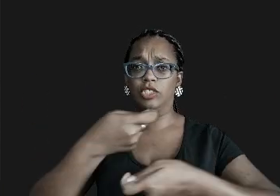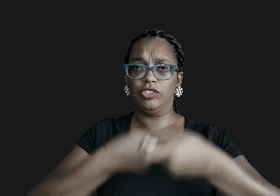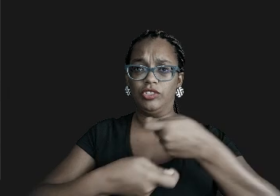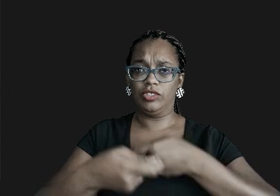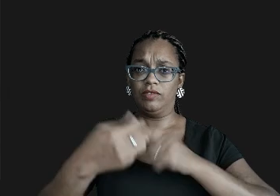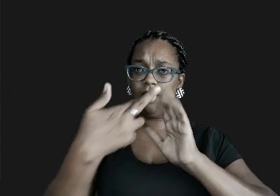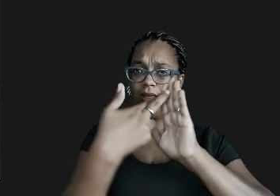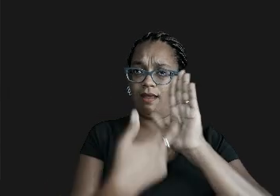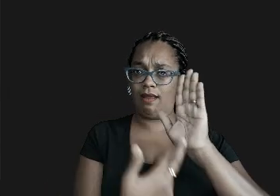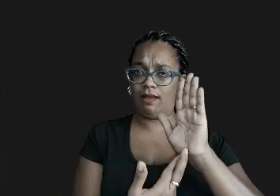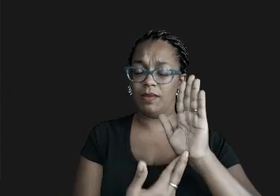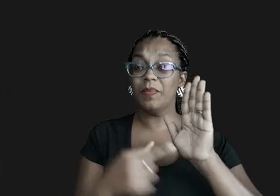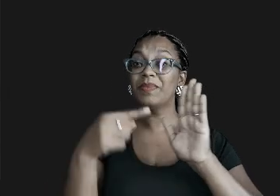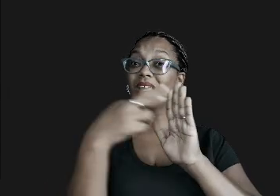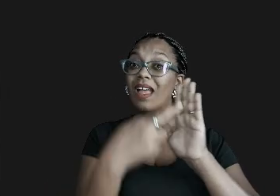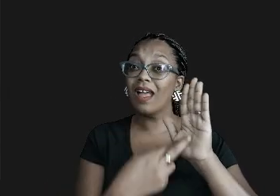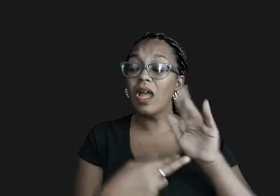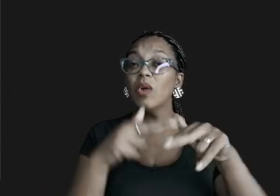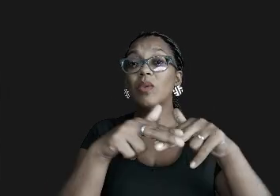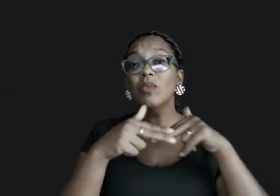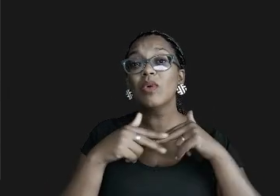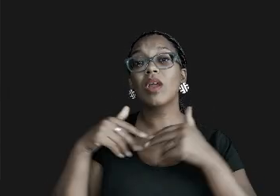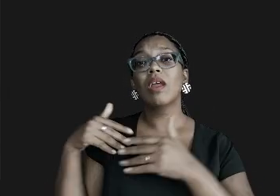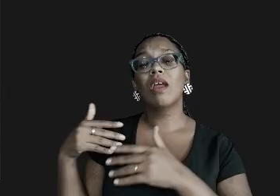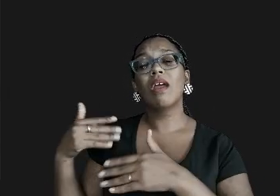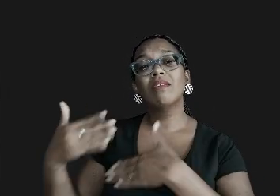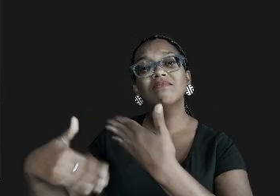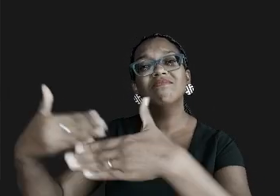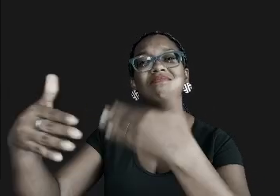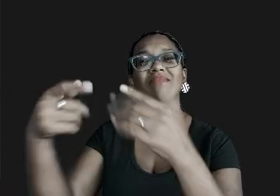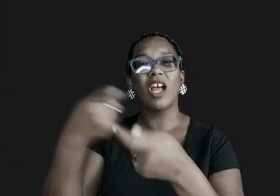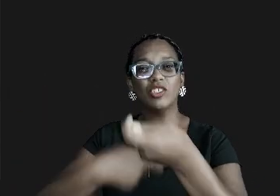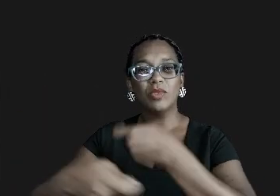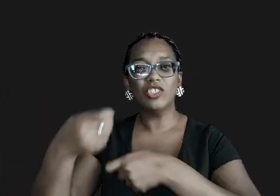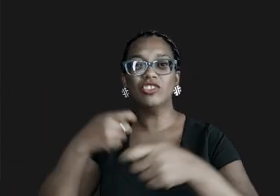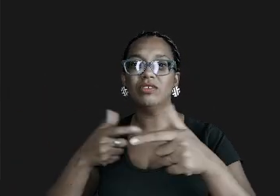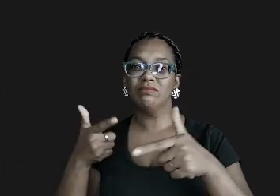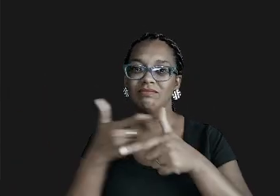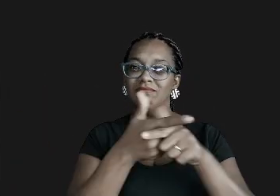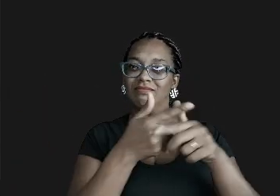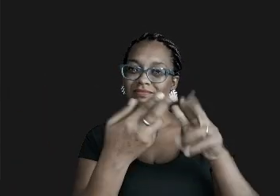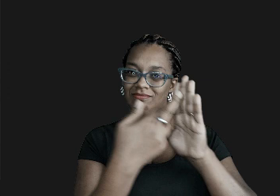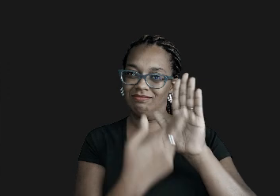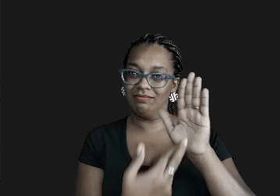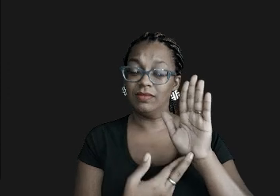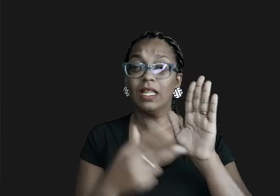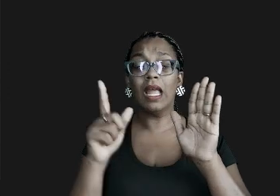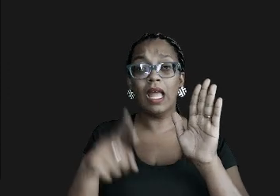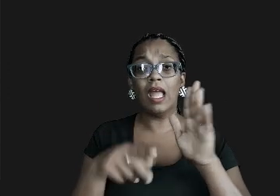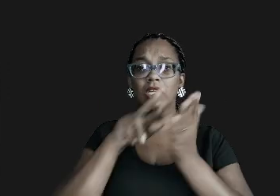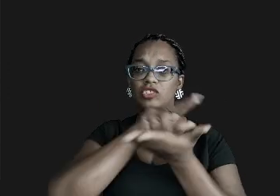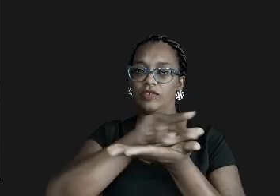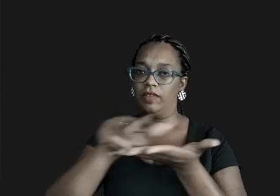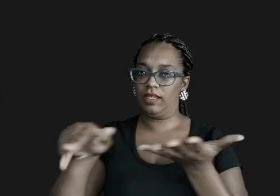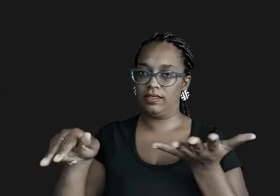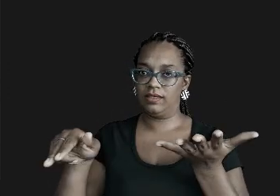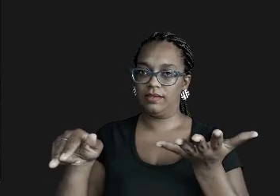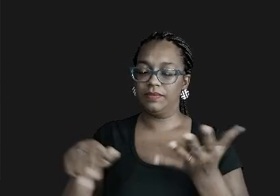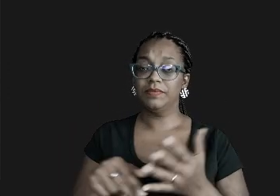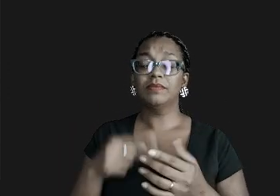essas sanções são decorrência dos nossos processos administrativos sancionadores e elas têm natureza diversa